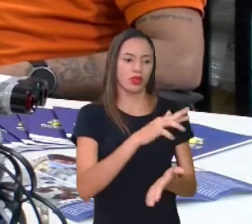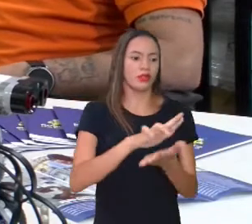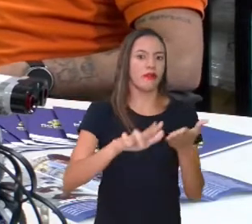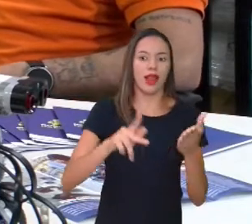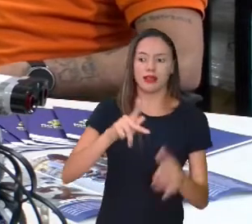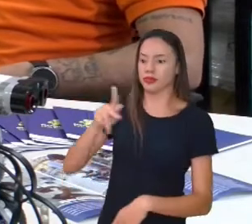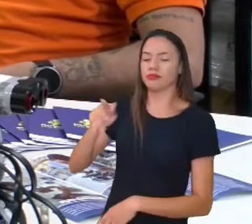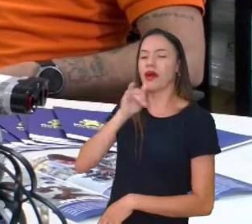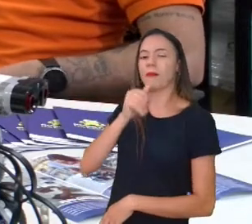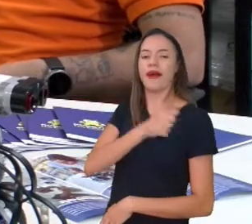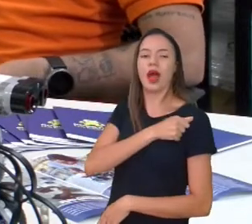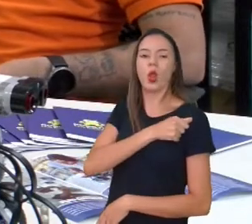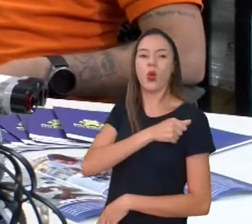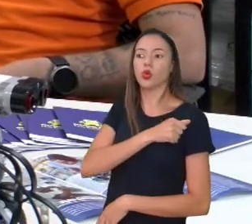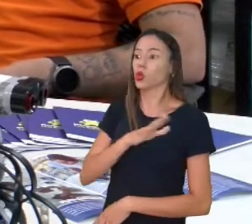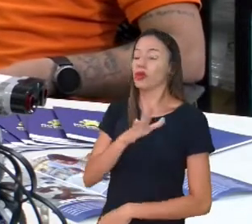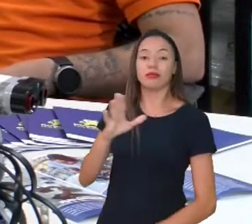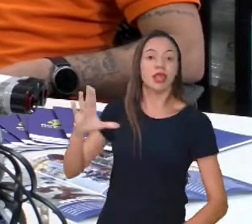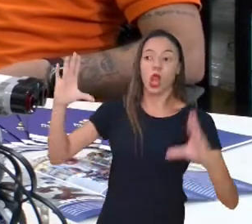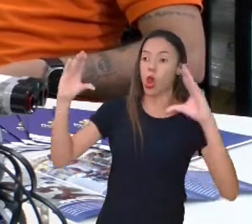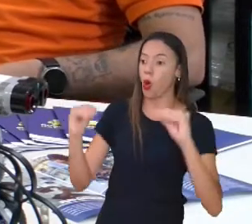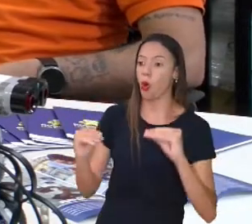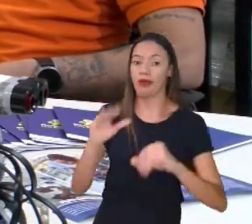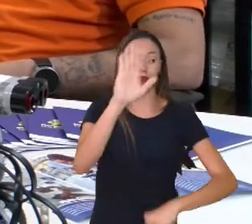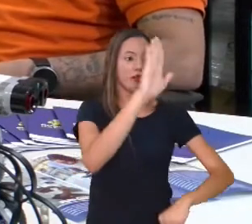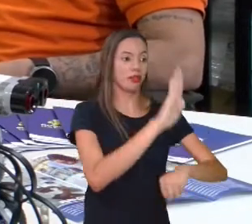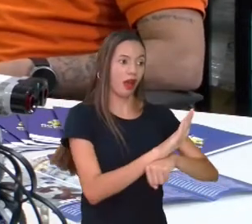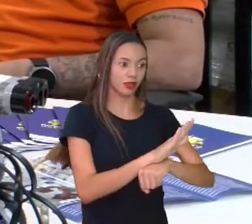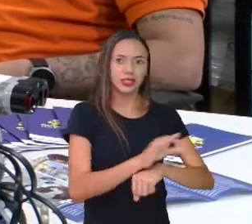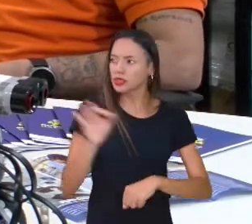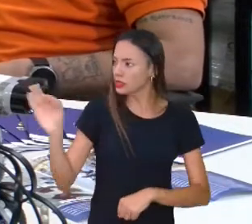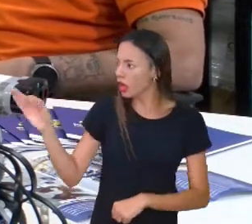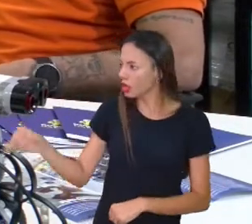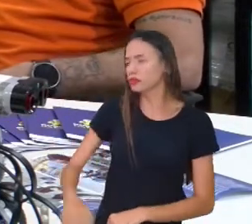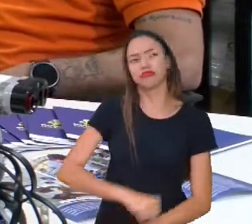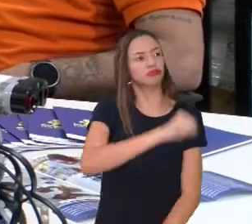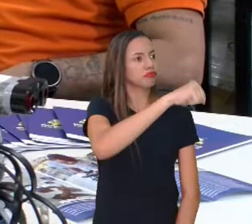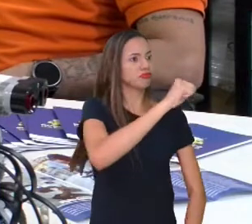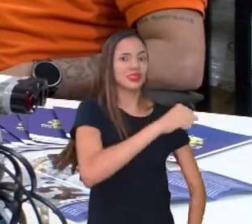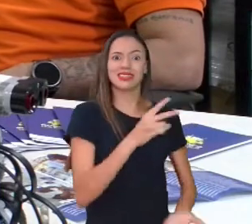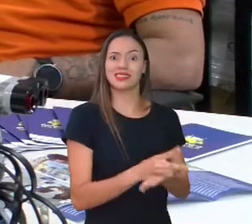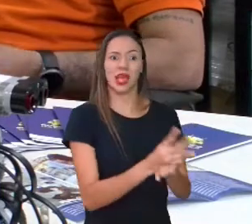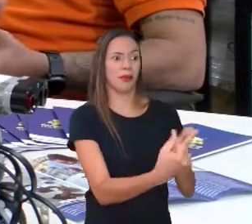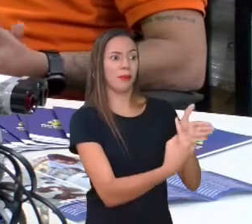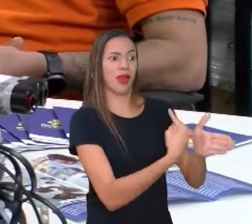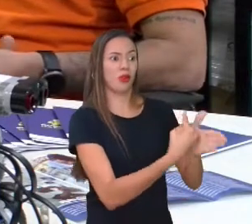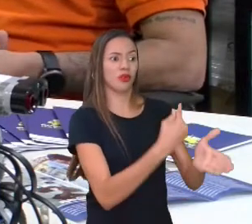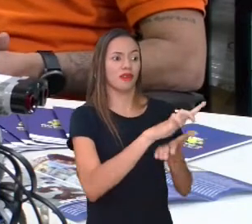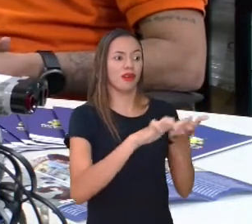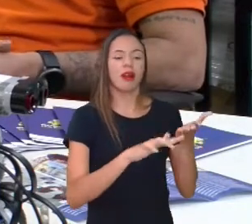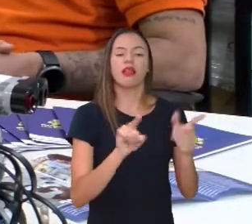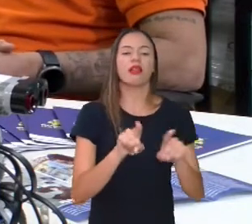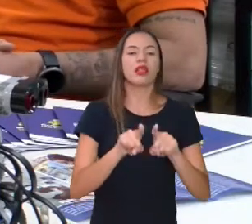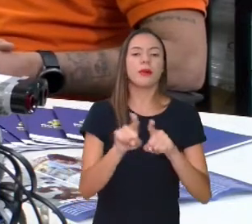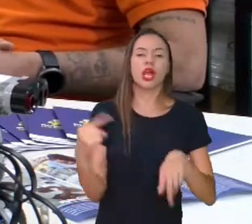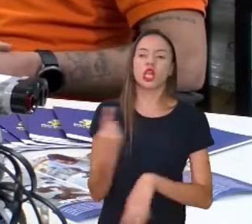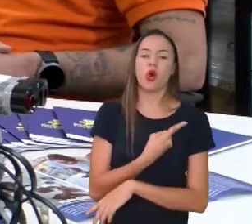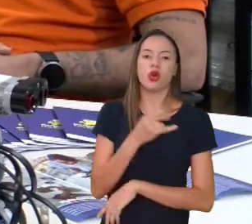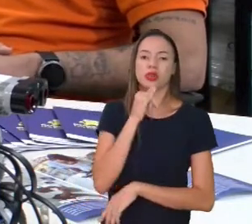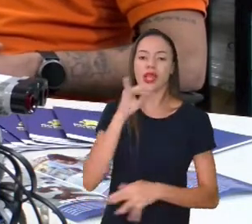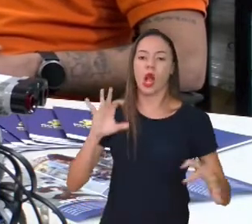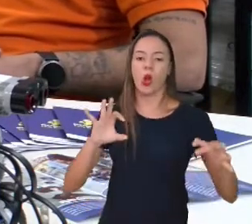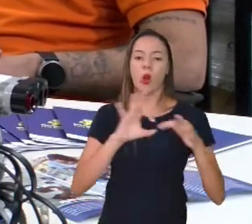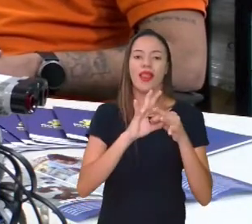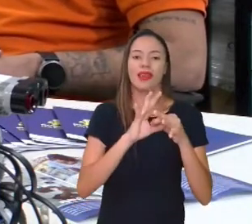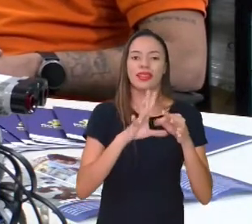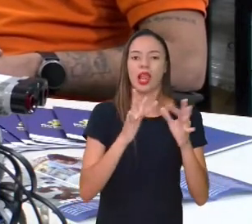noite, de tarde? Centenas delas, não é? Né? Então a gente está assim e a gente aumentou essa conectividade, digamos